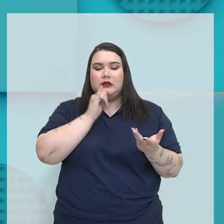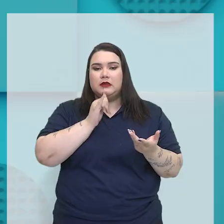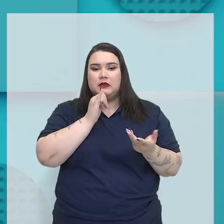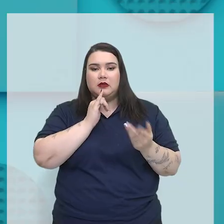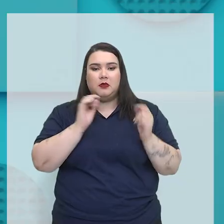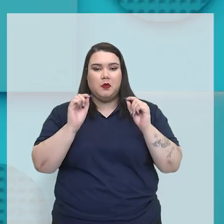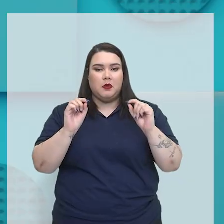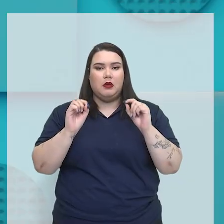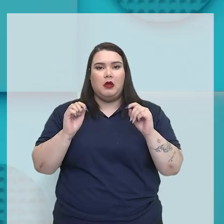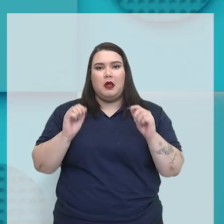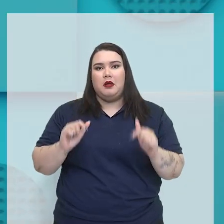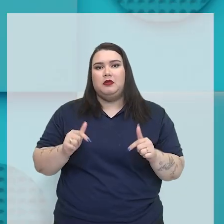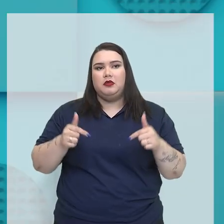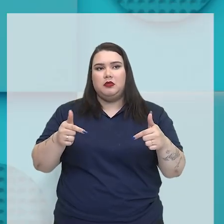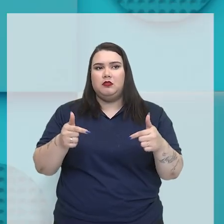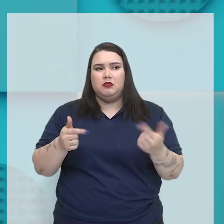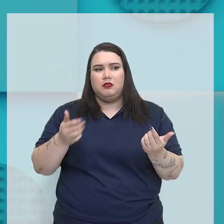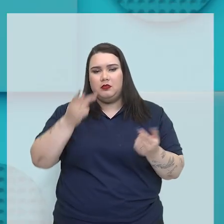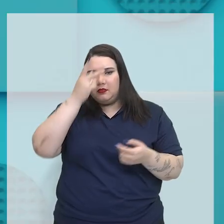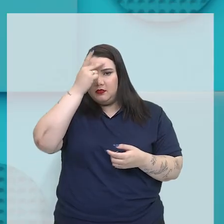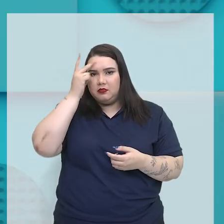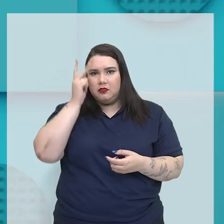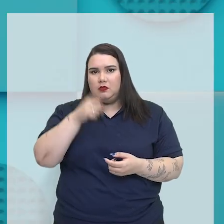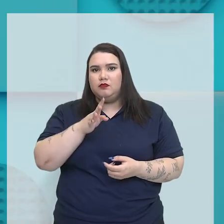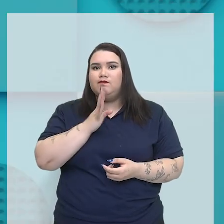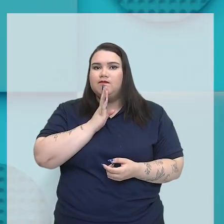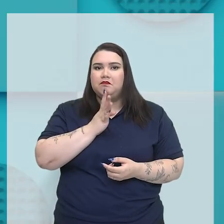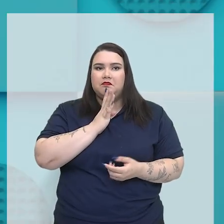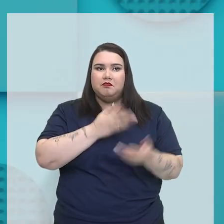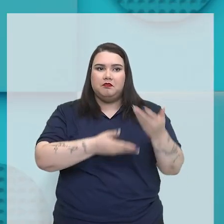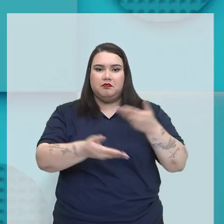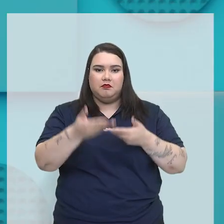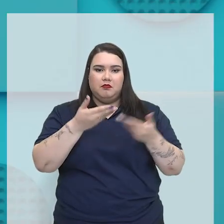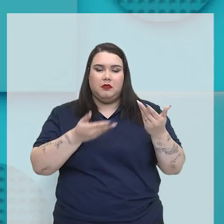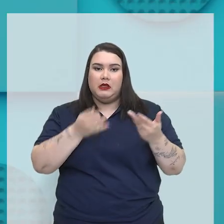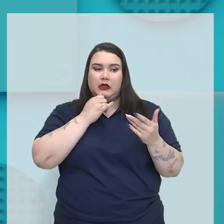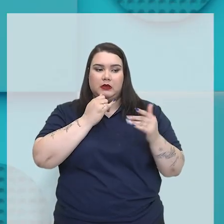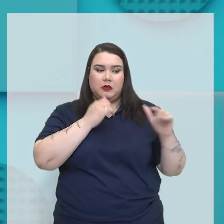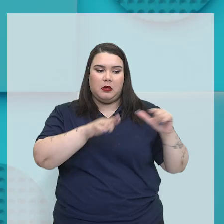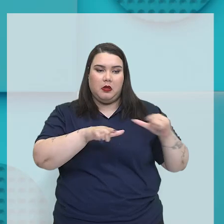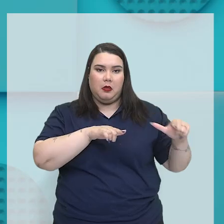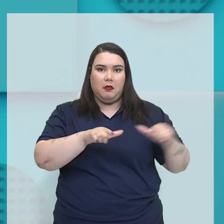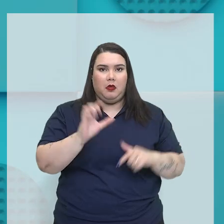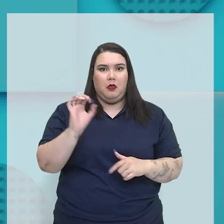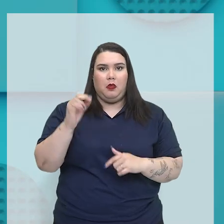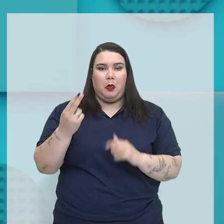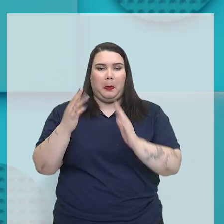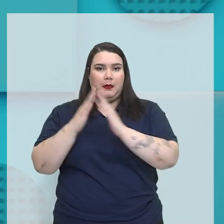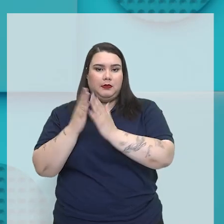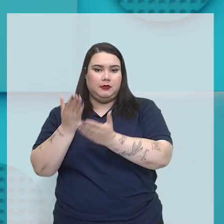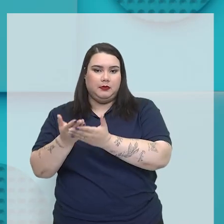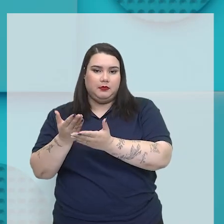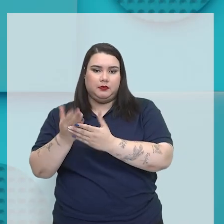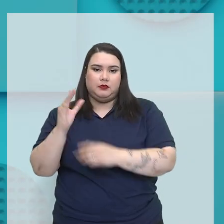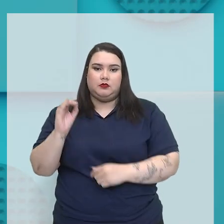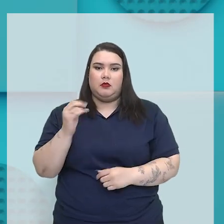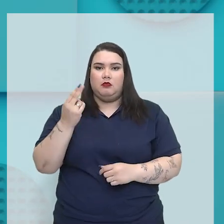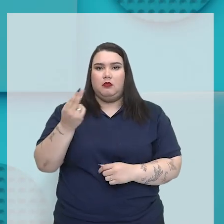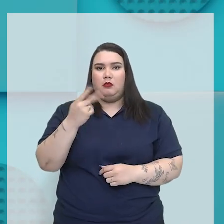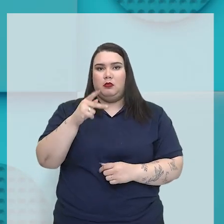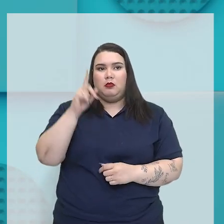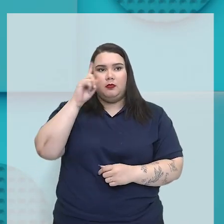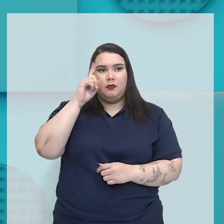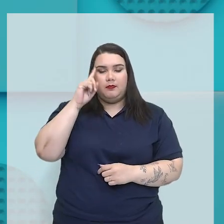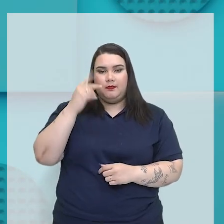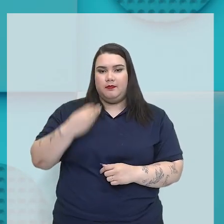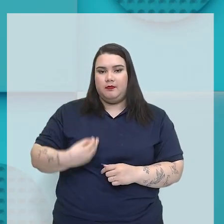nas atividades com as pessoas que você conhece mesmo, seja no trabalho, seja na escola, seja no teu dia